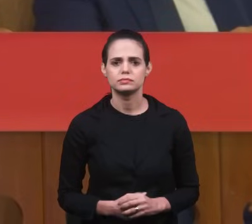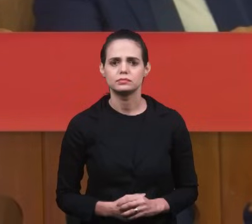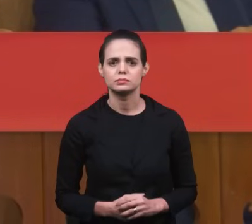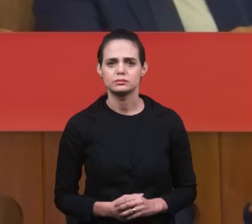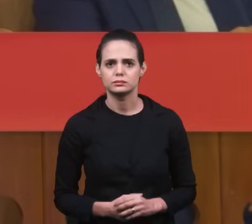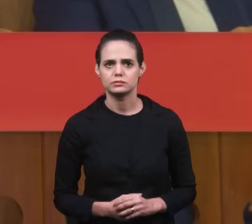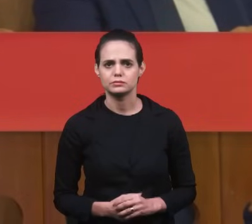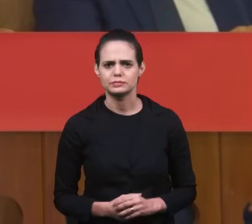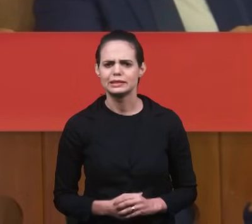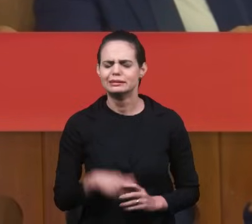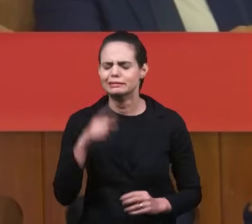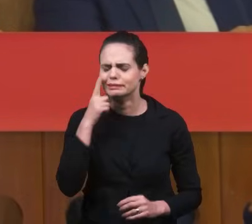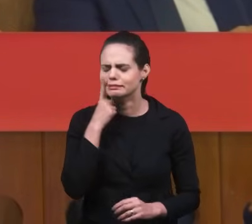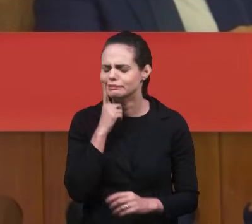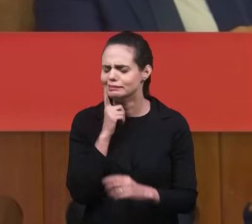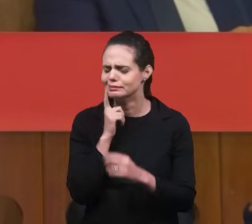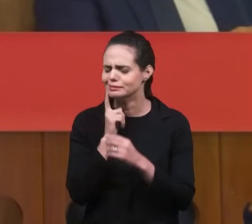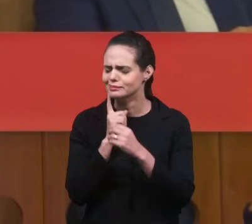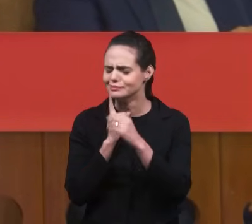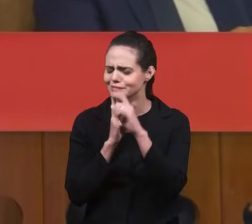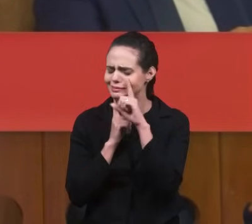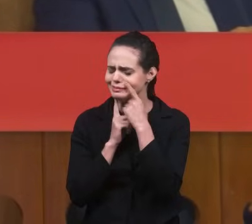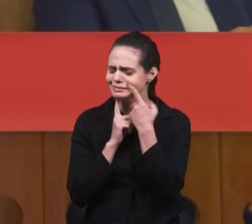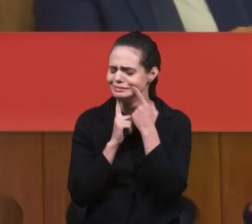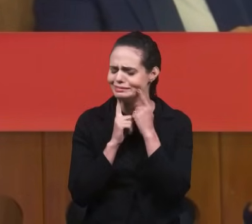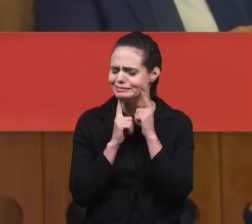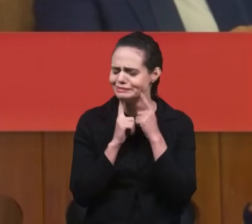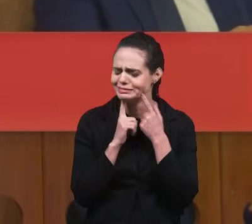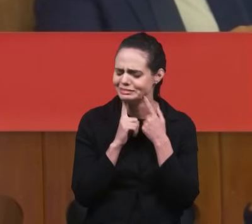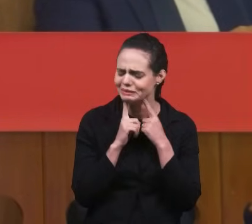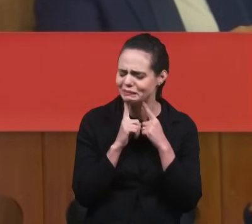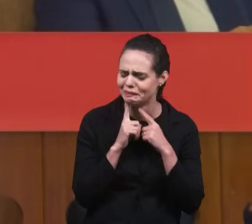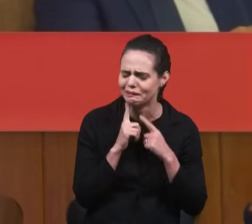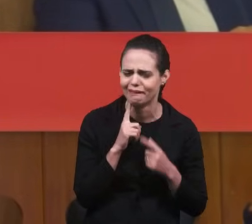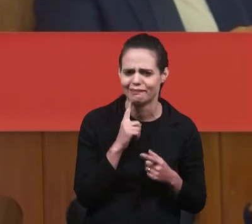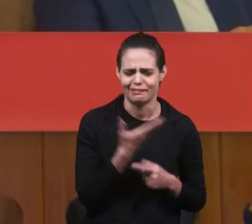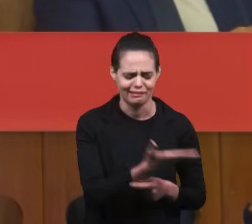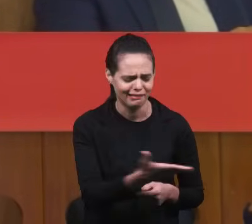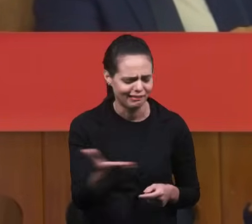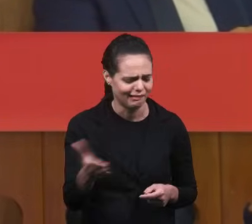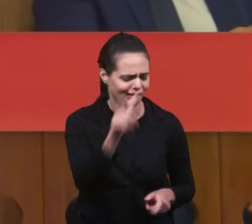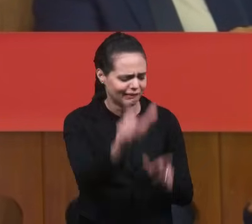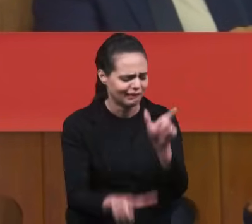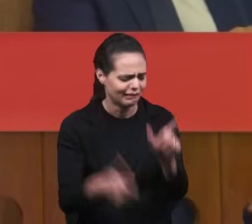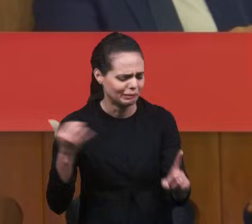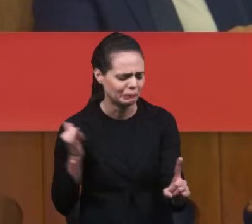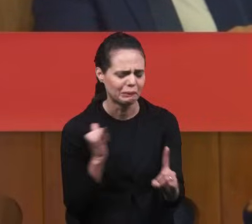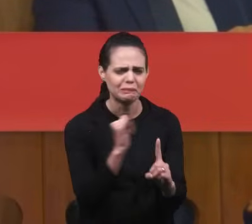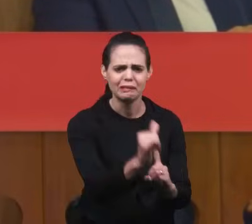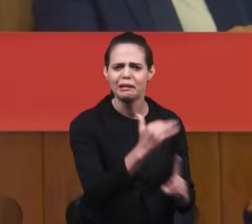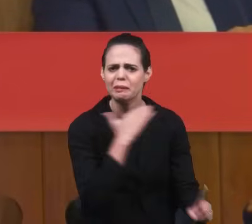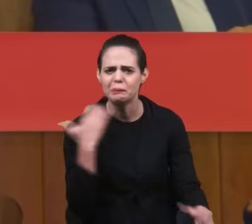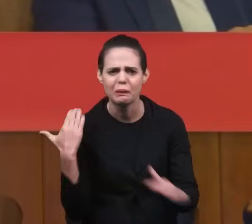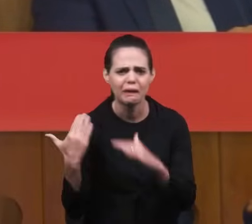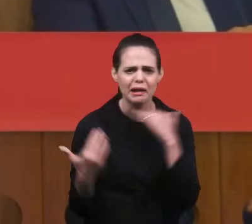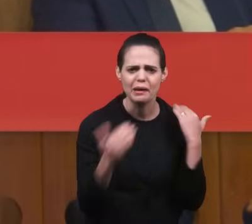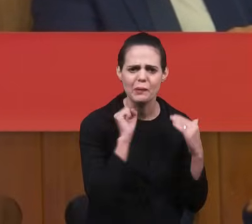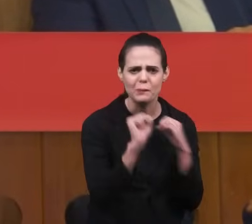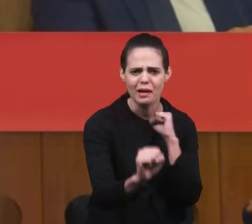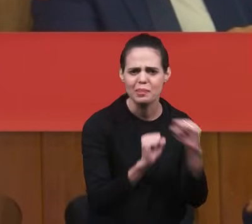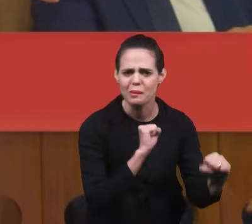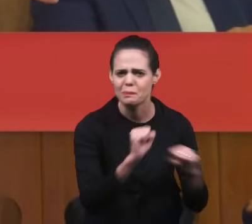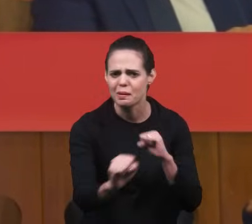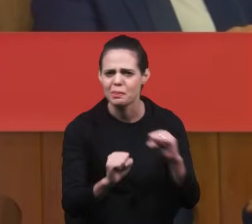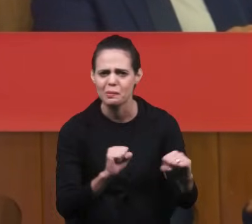como ele chora, ele lamenta assim: a morte subiu pelas janelas, como estamos arruinados, os cadáveres